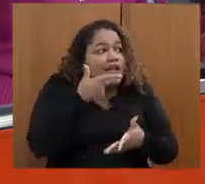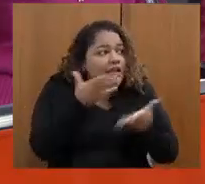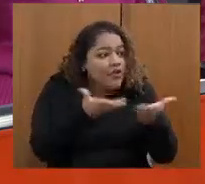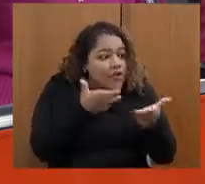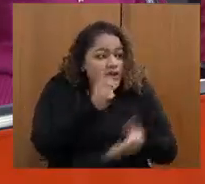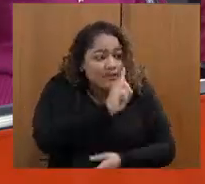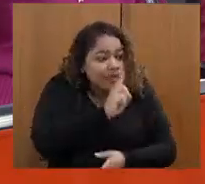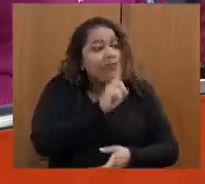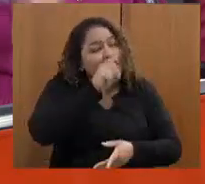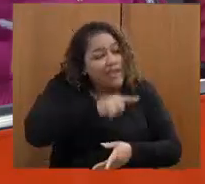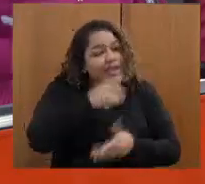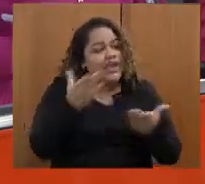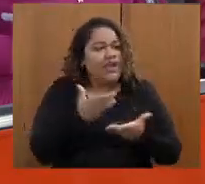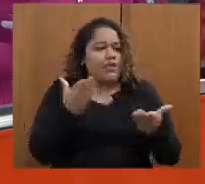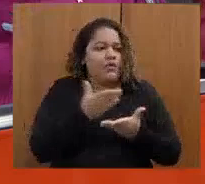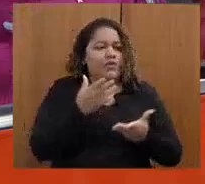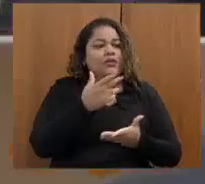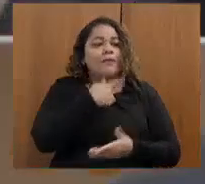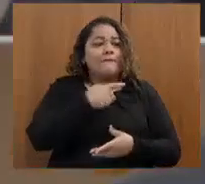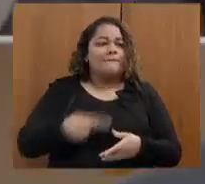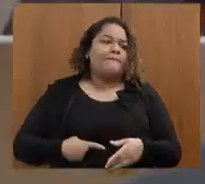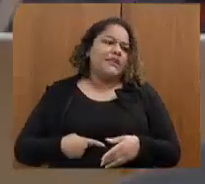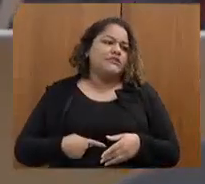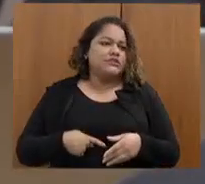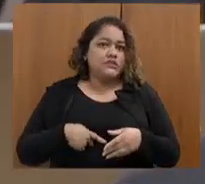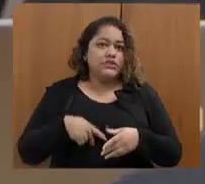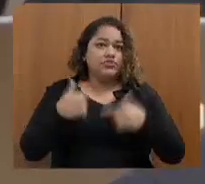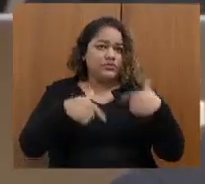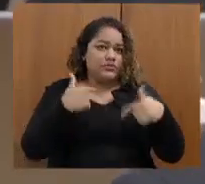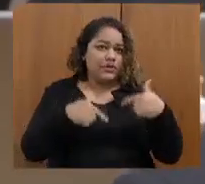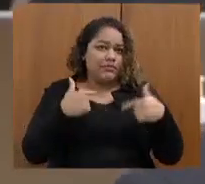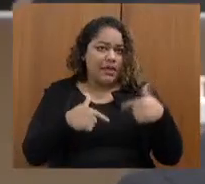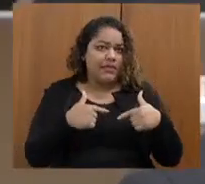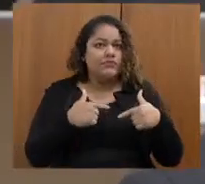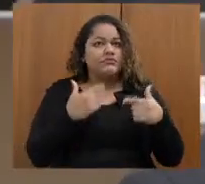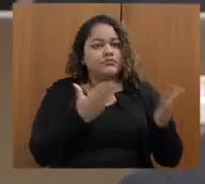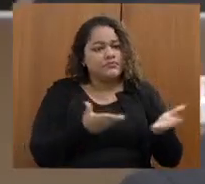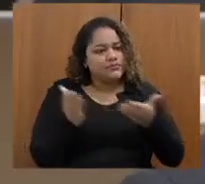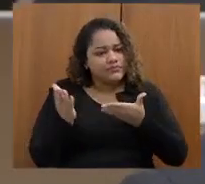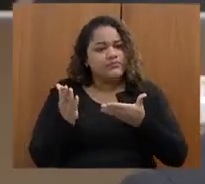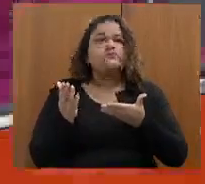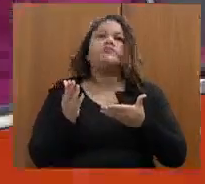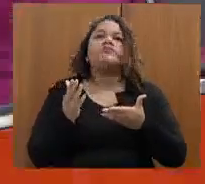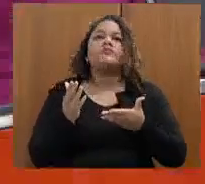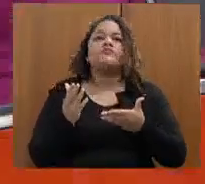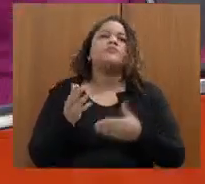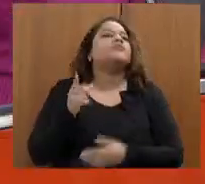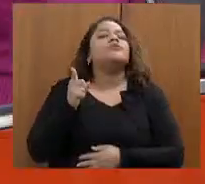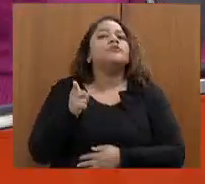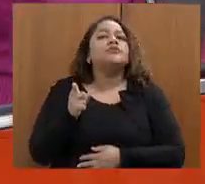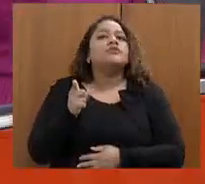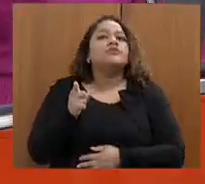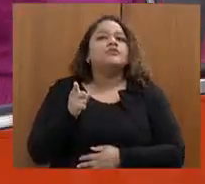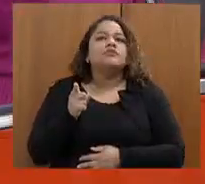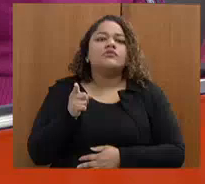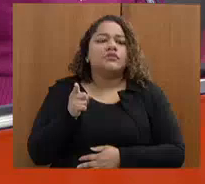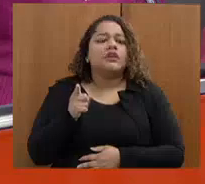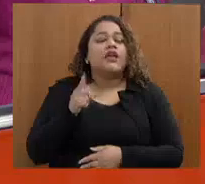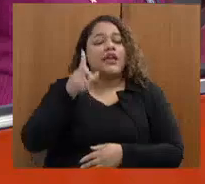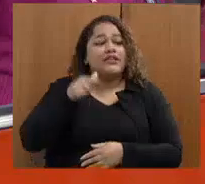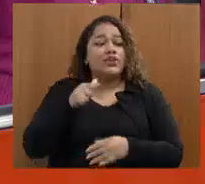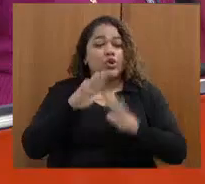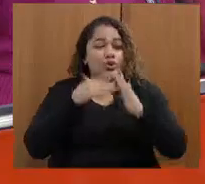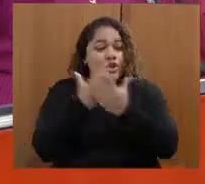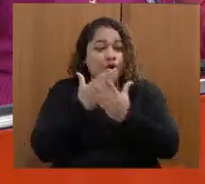a palavra está com quem Preside os trabalhos e como eu estava dizendo secretário em relação aos colégios Tiradentes o projeto